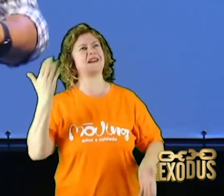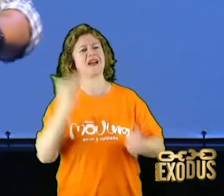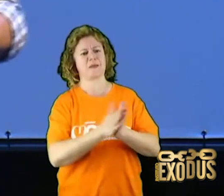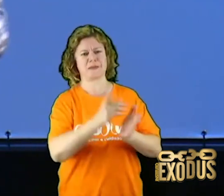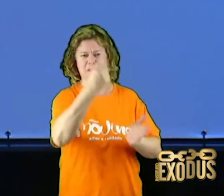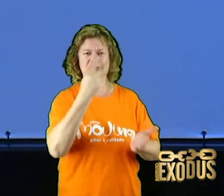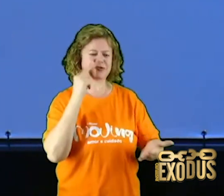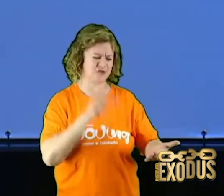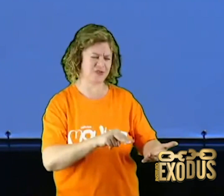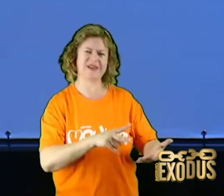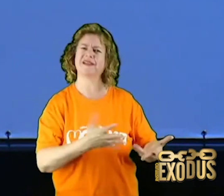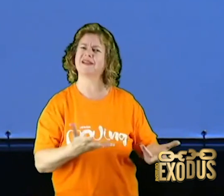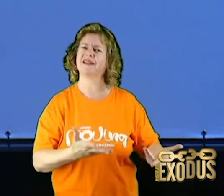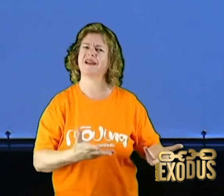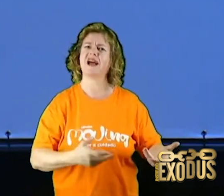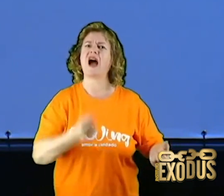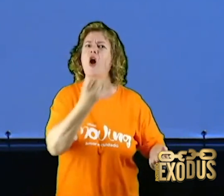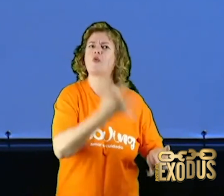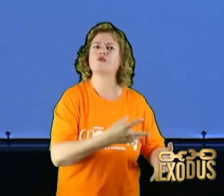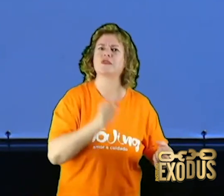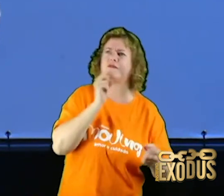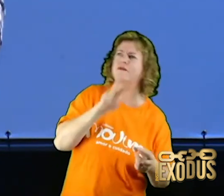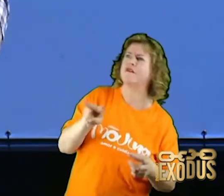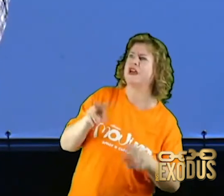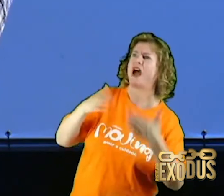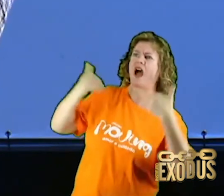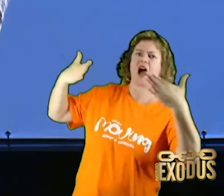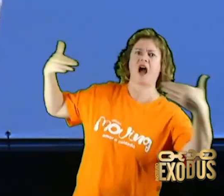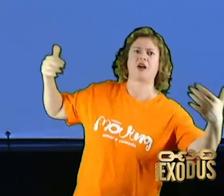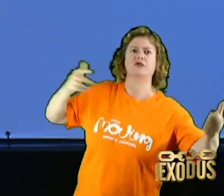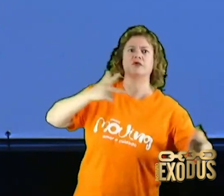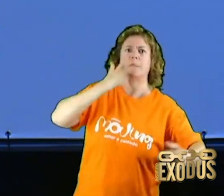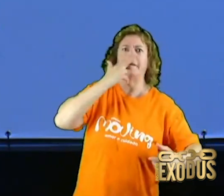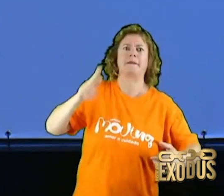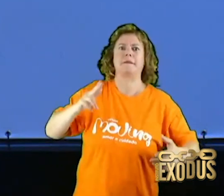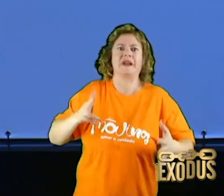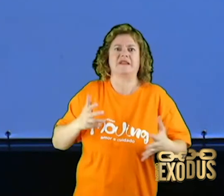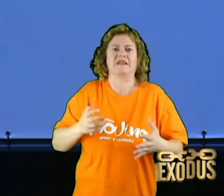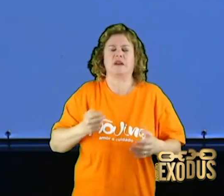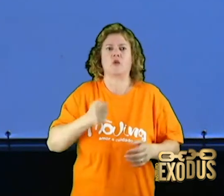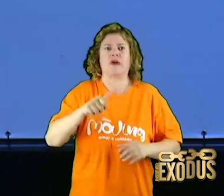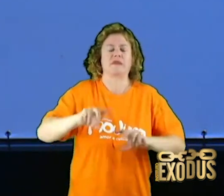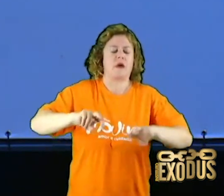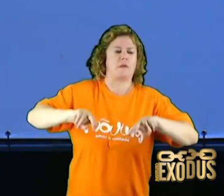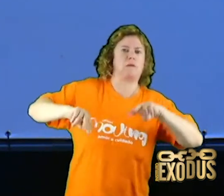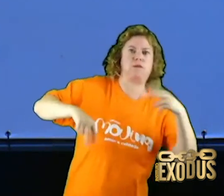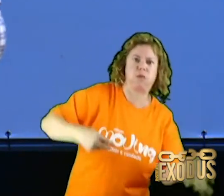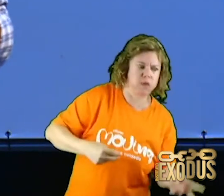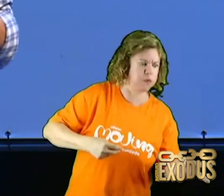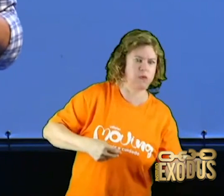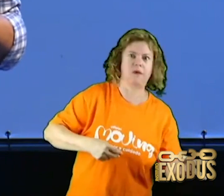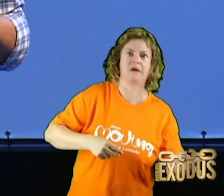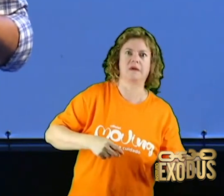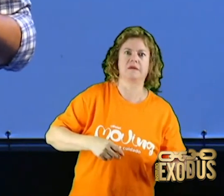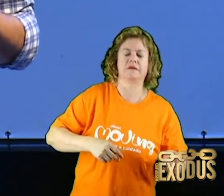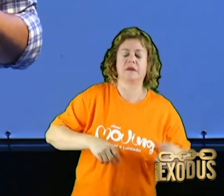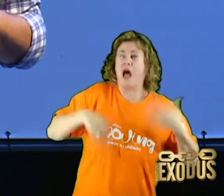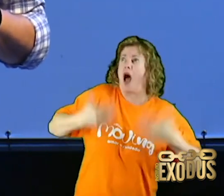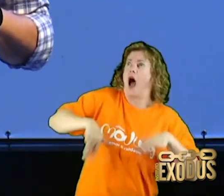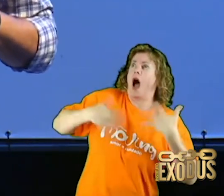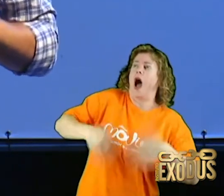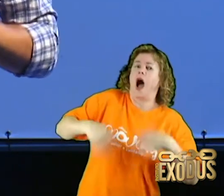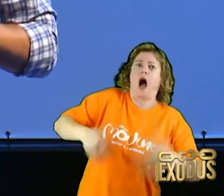Alguns desmaiam, alguns dizem assim: ai de mim, porque vi o Senhor e vi. É interessante